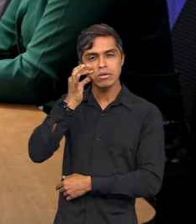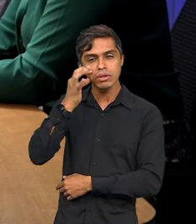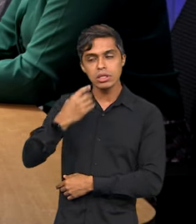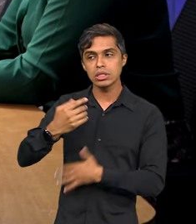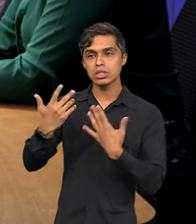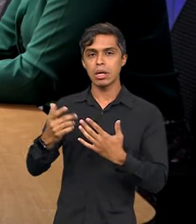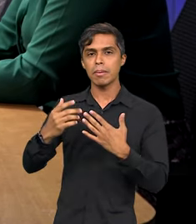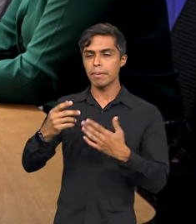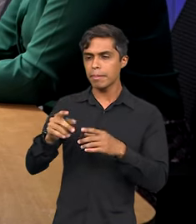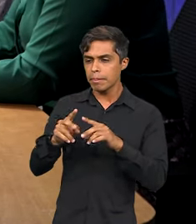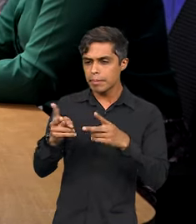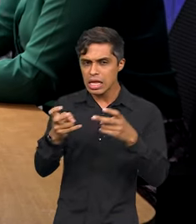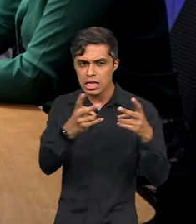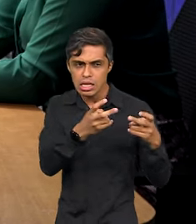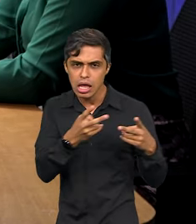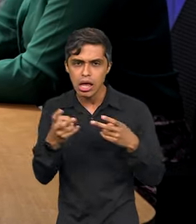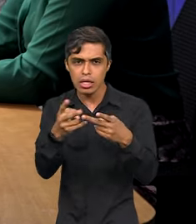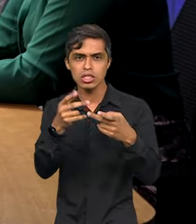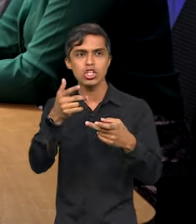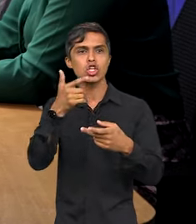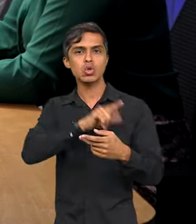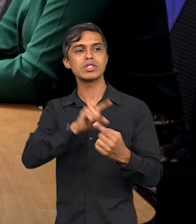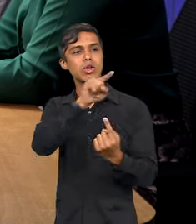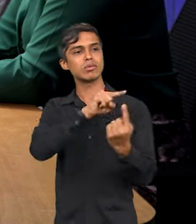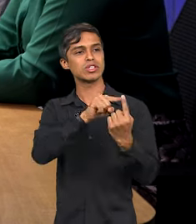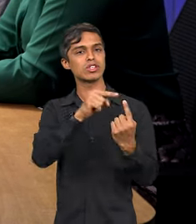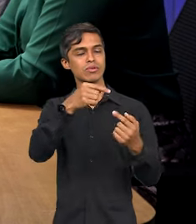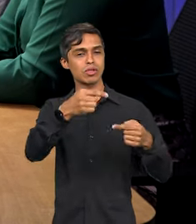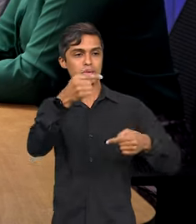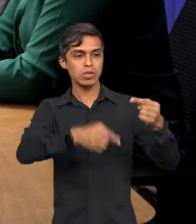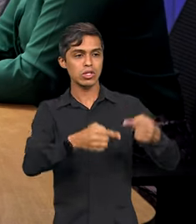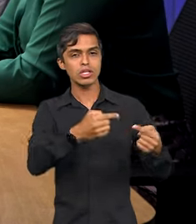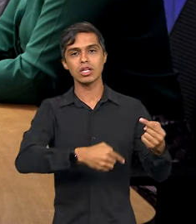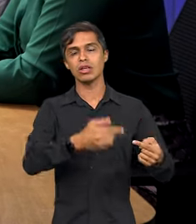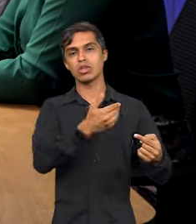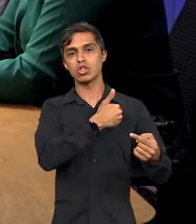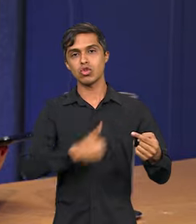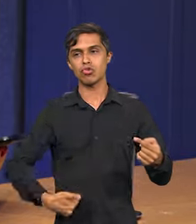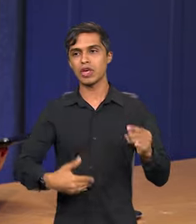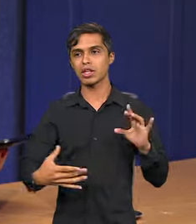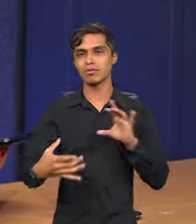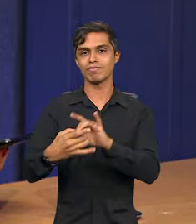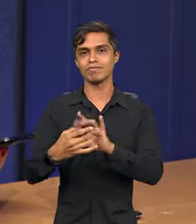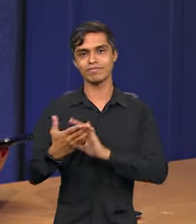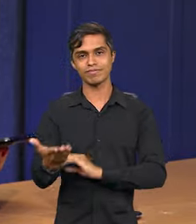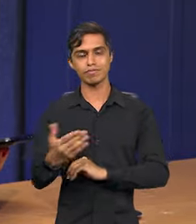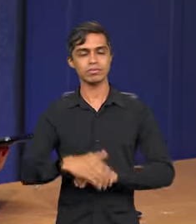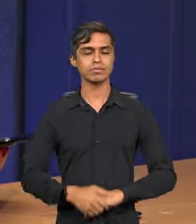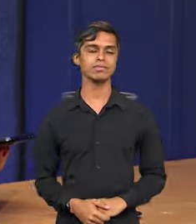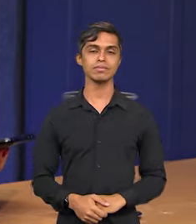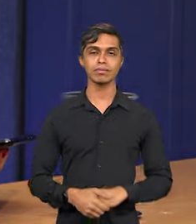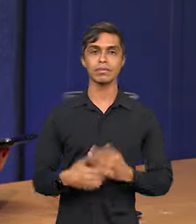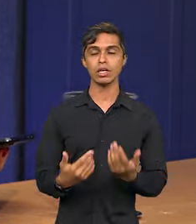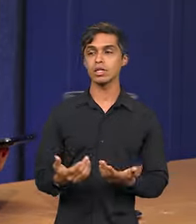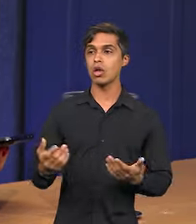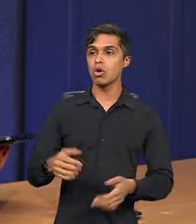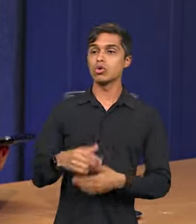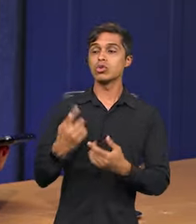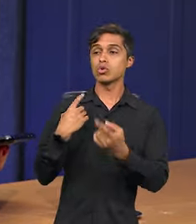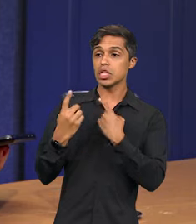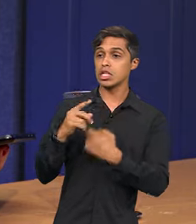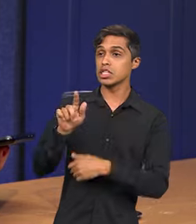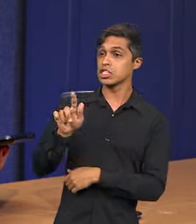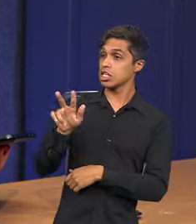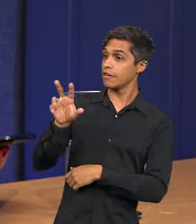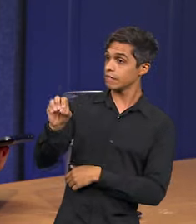enfrentar isso com políticas públicas que alcancem um resultado duradouro Uhum E nesse debate do do G20 social e do